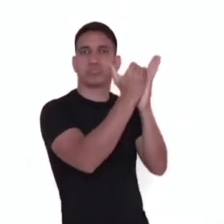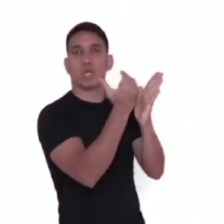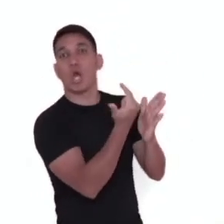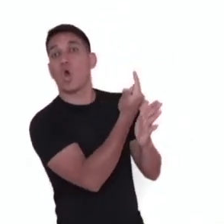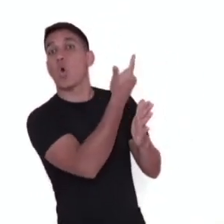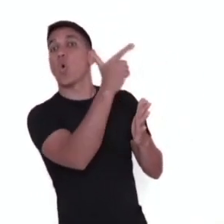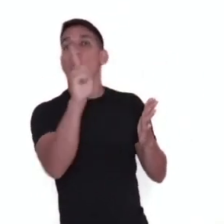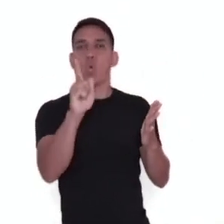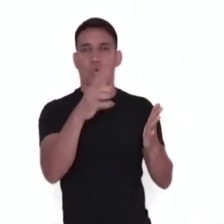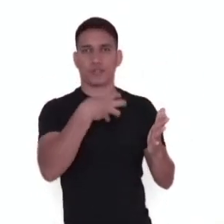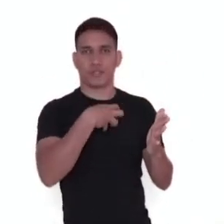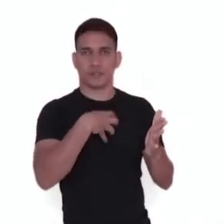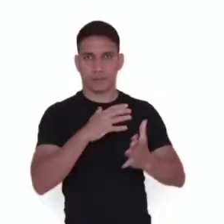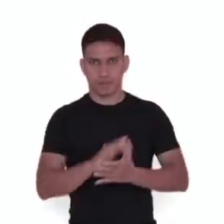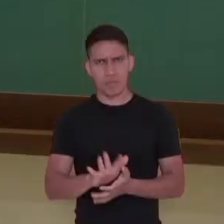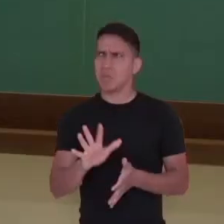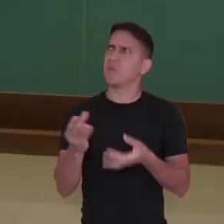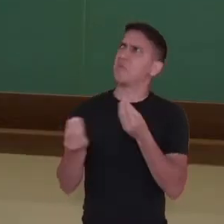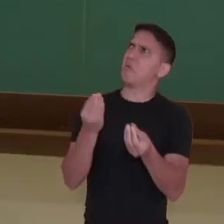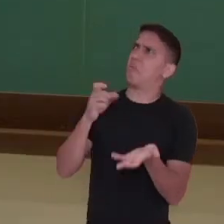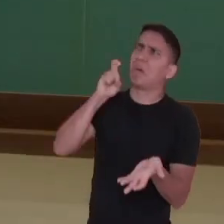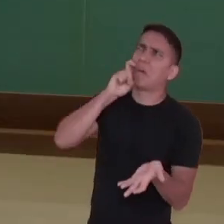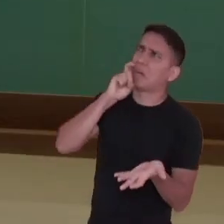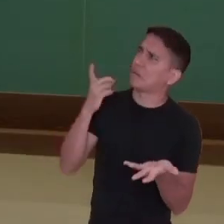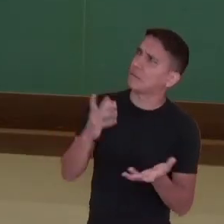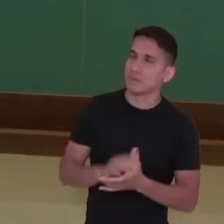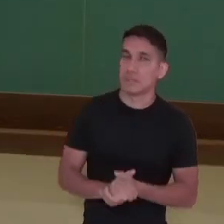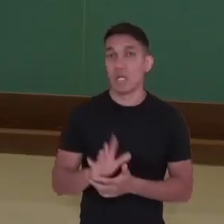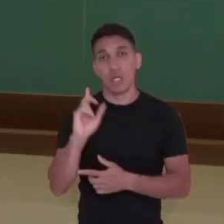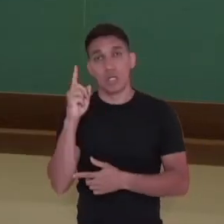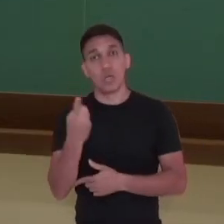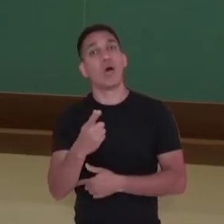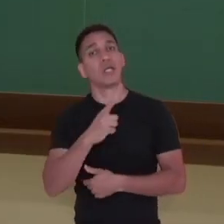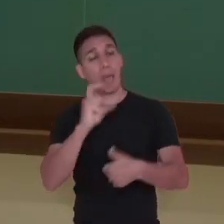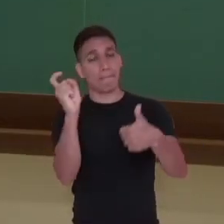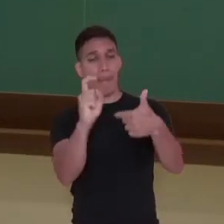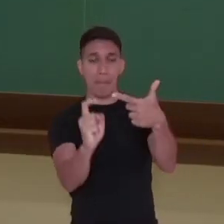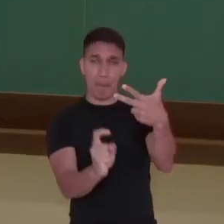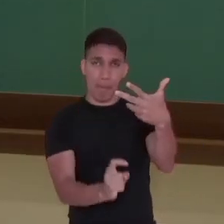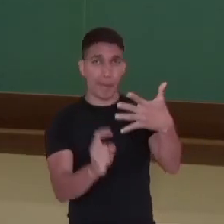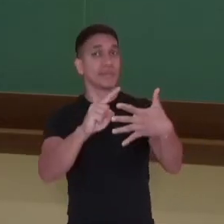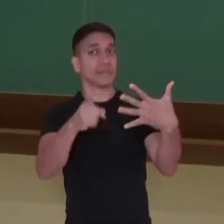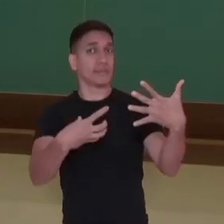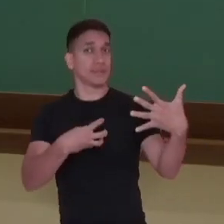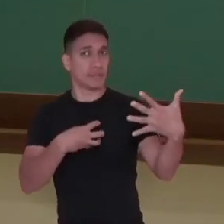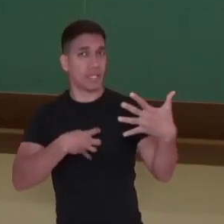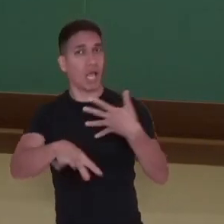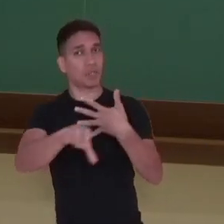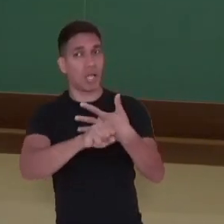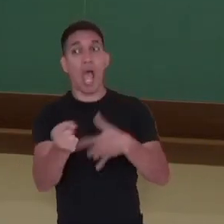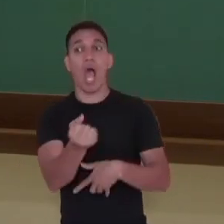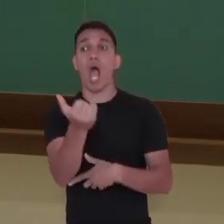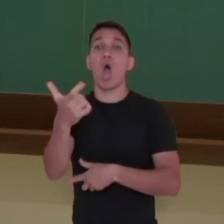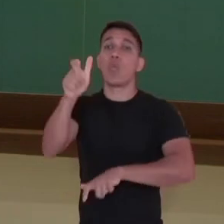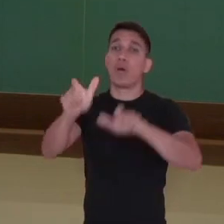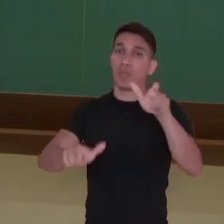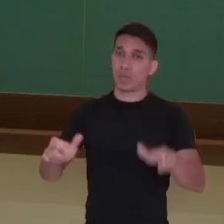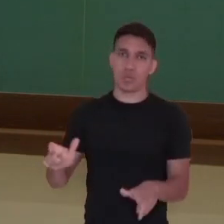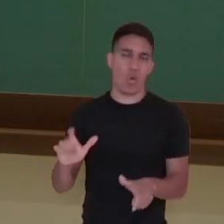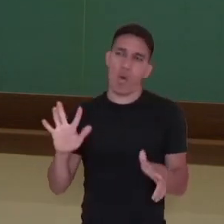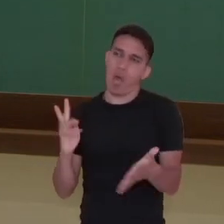mais outros sentidos. Como assim, Fabiana? Nós temos os 5 sentidos. Algumas pessoas, por